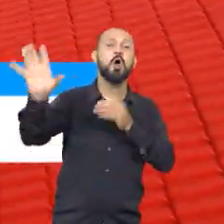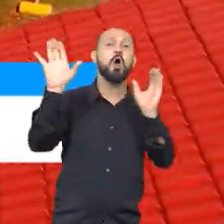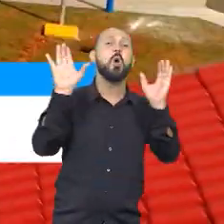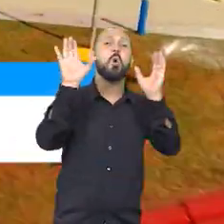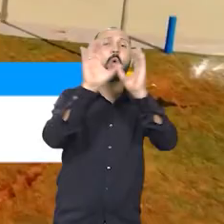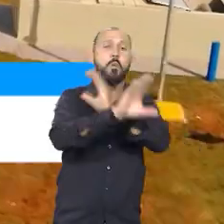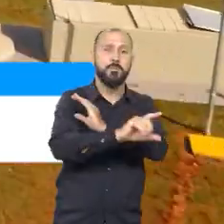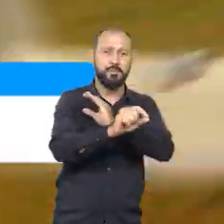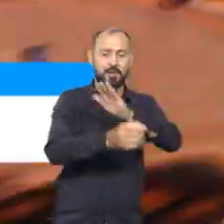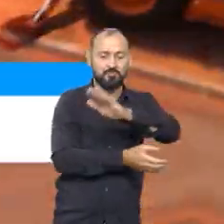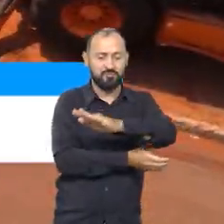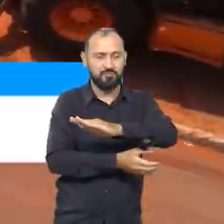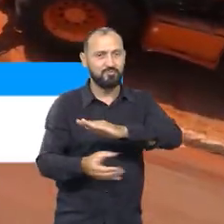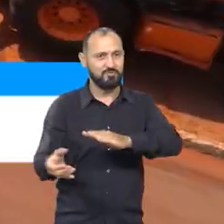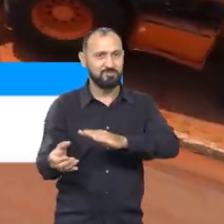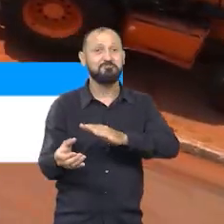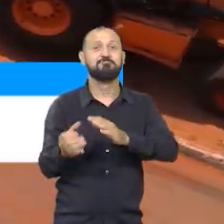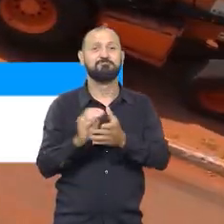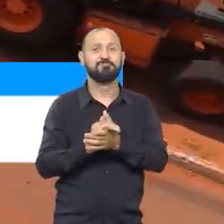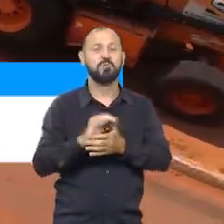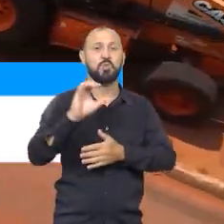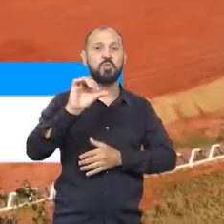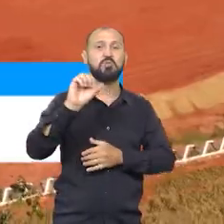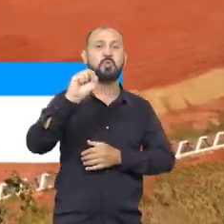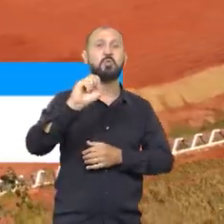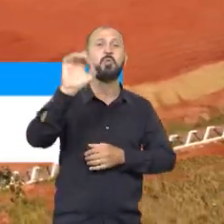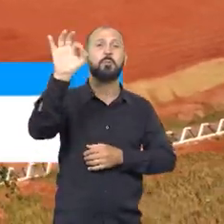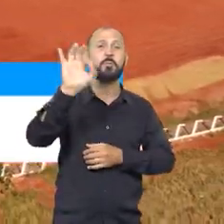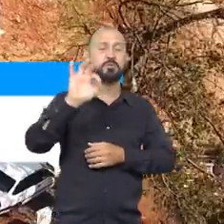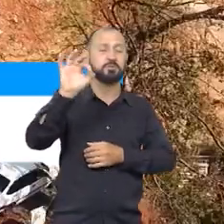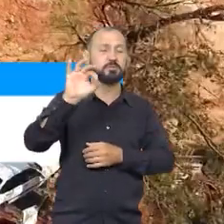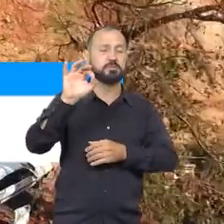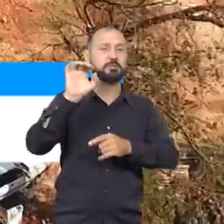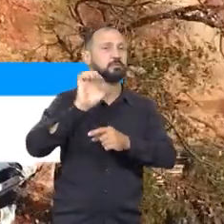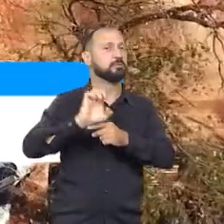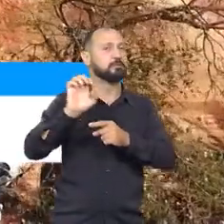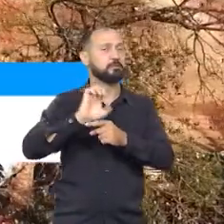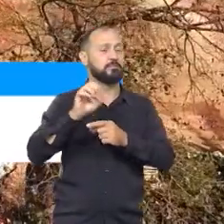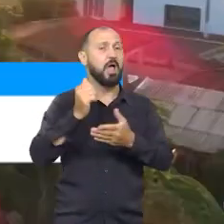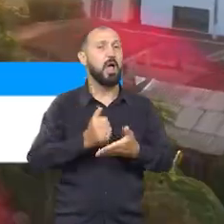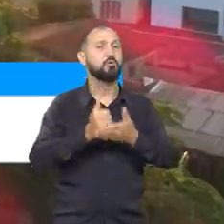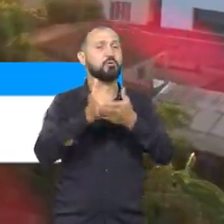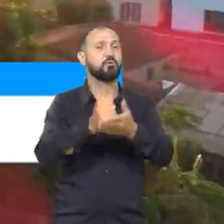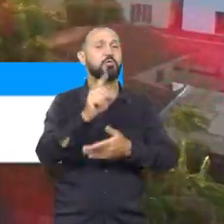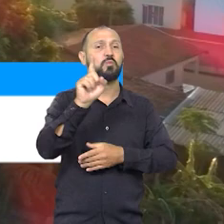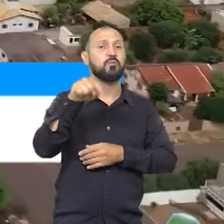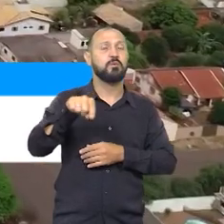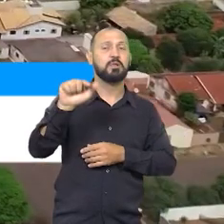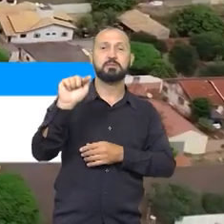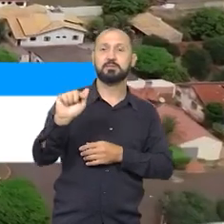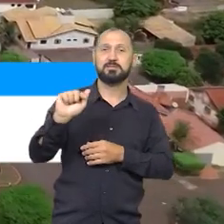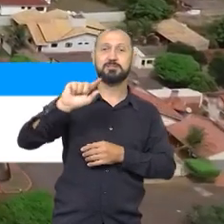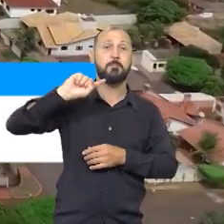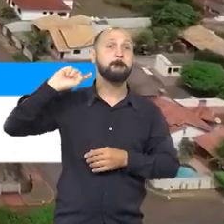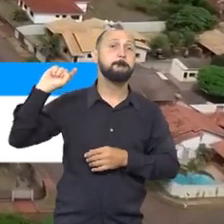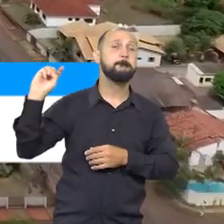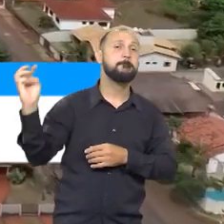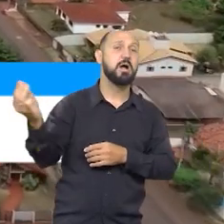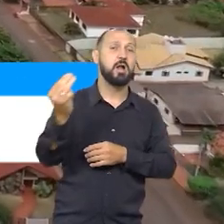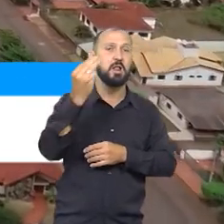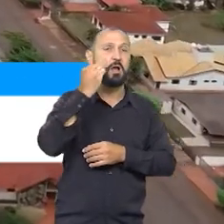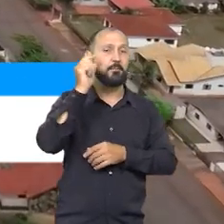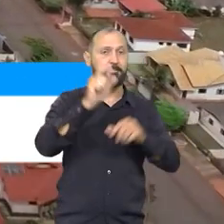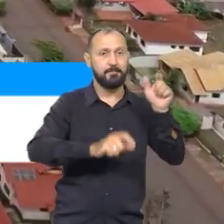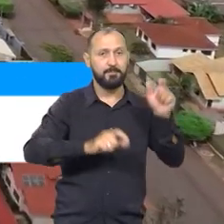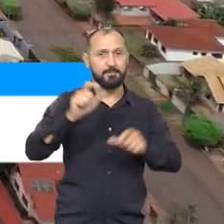universalização de cobertura de esgoto 98% no estado beneficiando 1,7